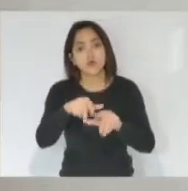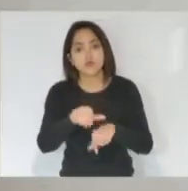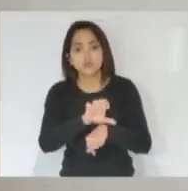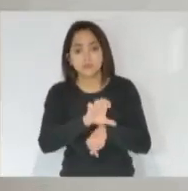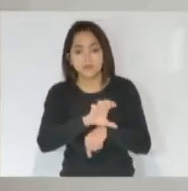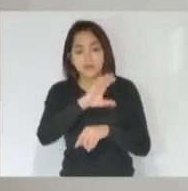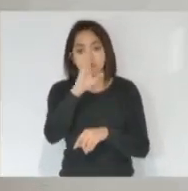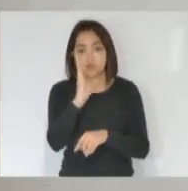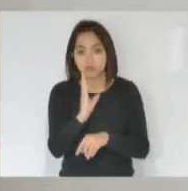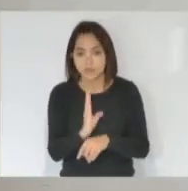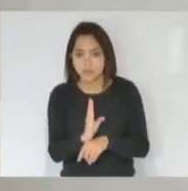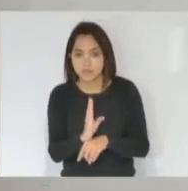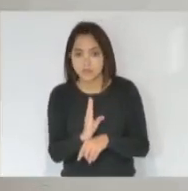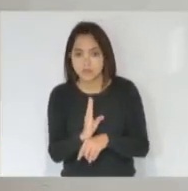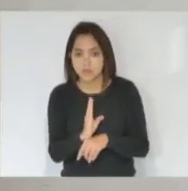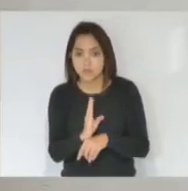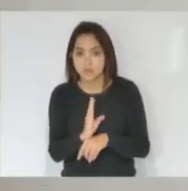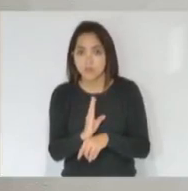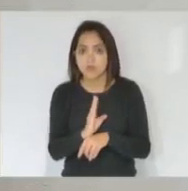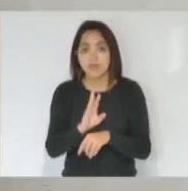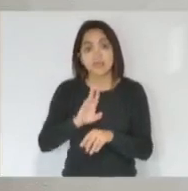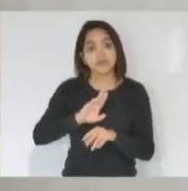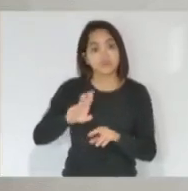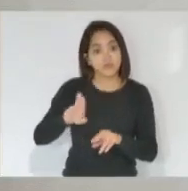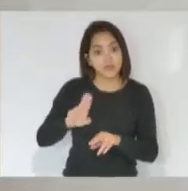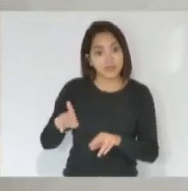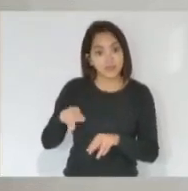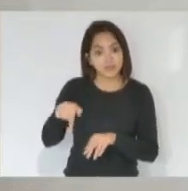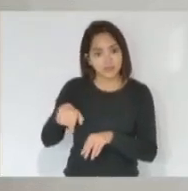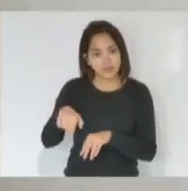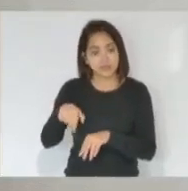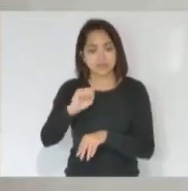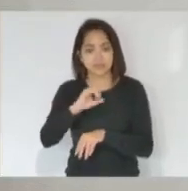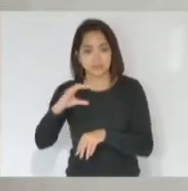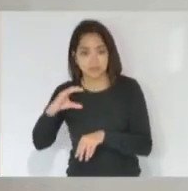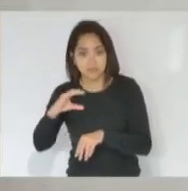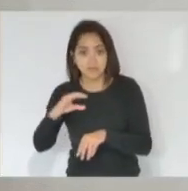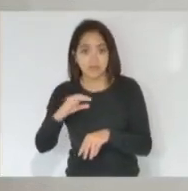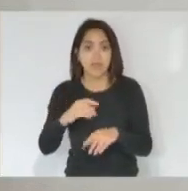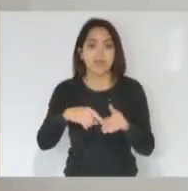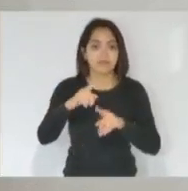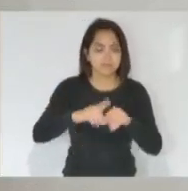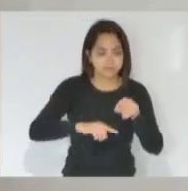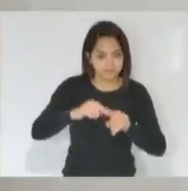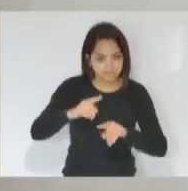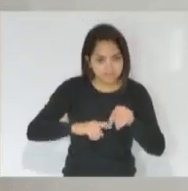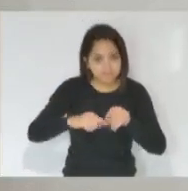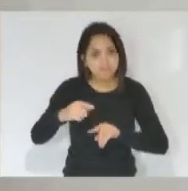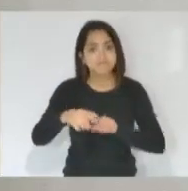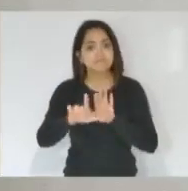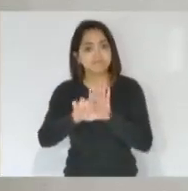Brasil, menos Santa Catarina e a Bahia, esses produtos estão regulamentados